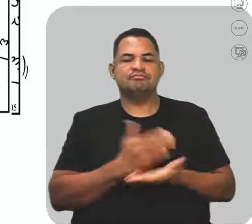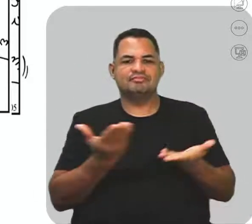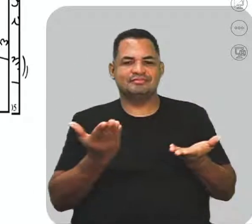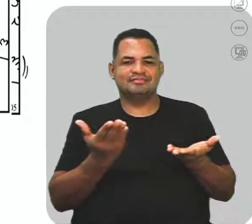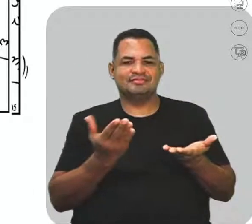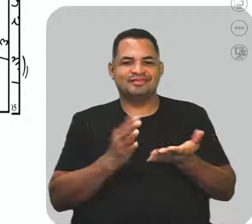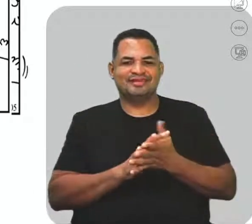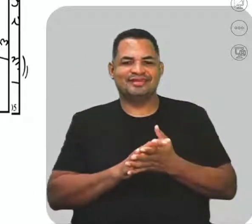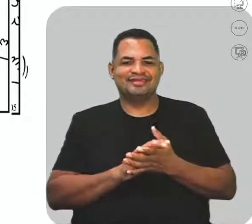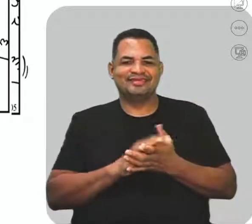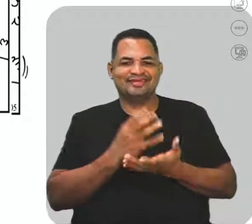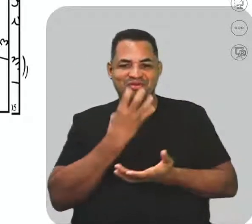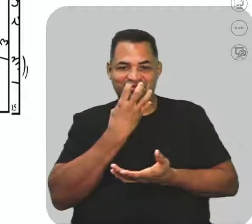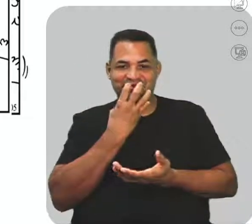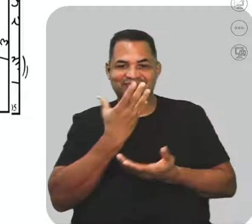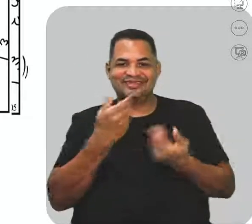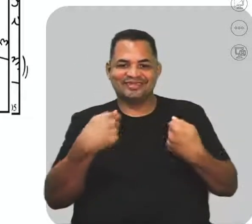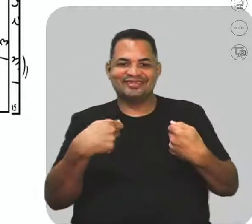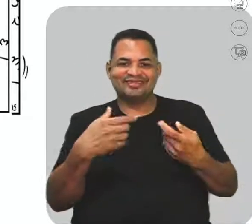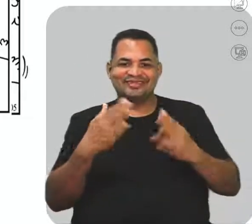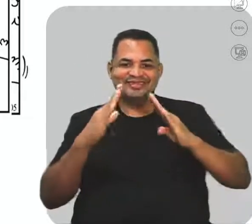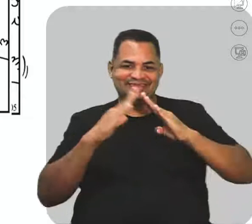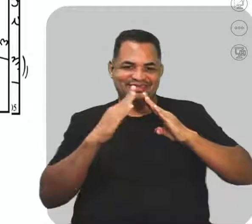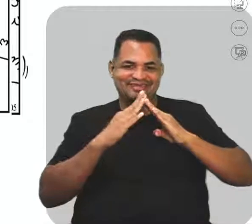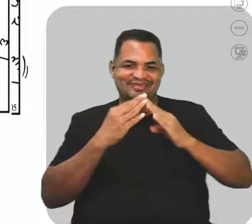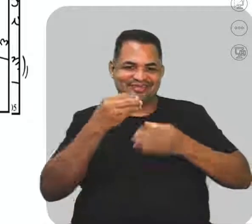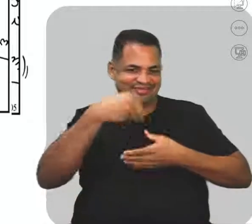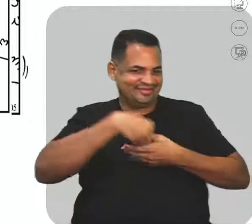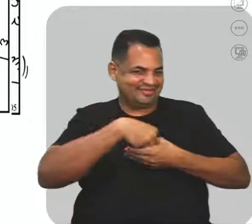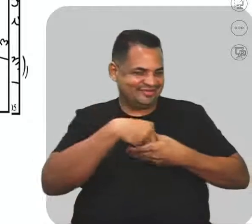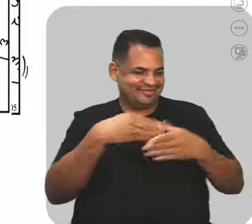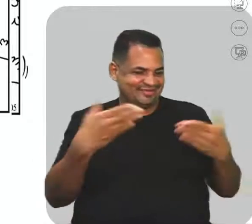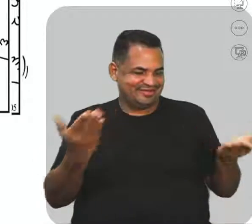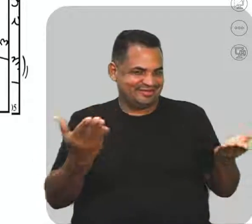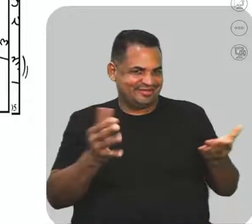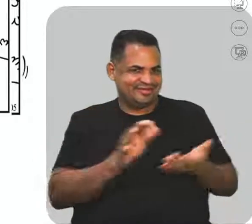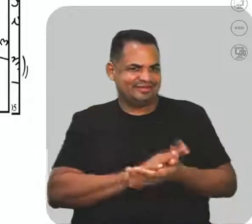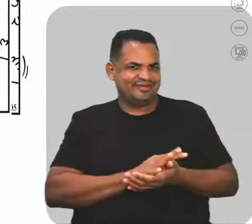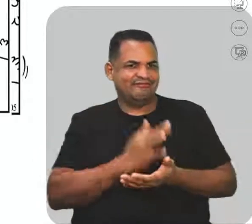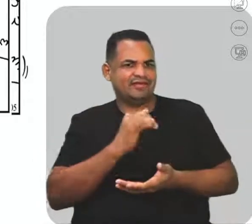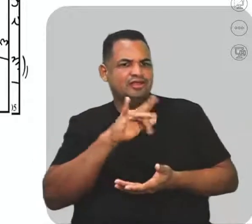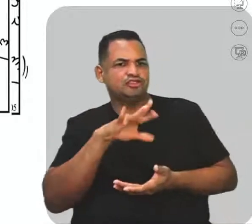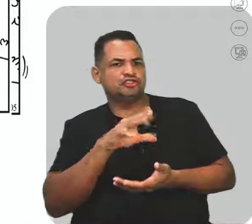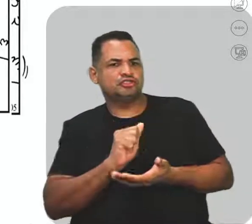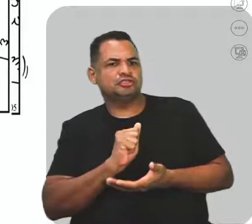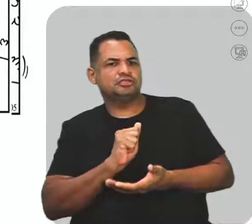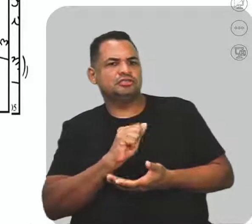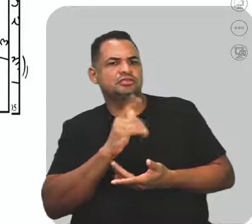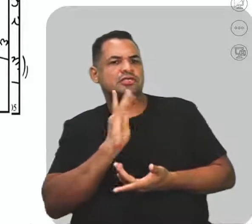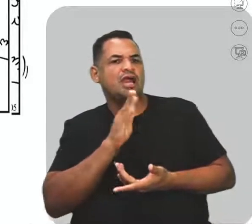de casa, beleza? Mas exemplo nós temos aqui, olha só. Franjinha,